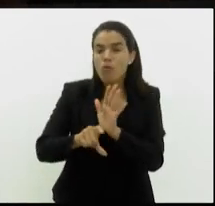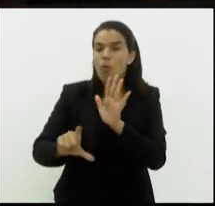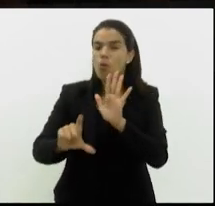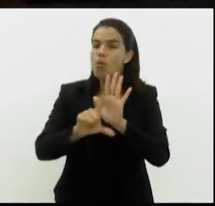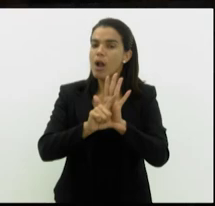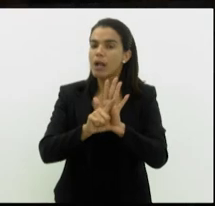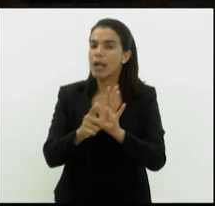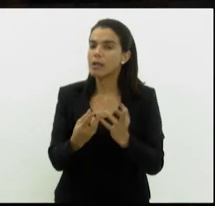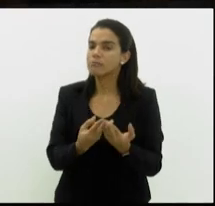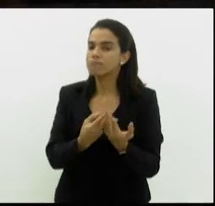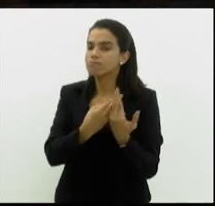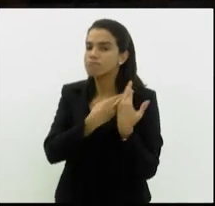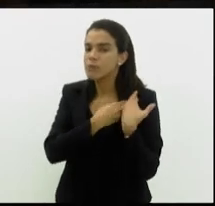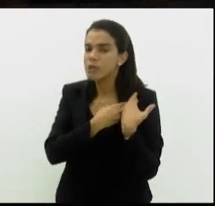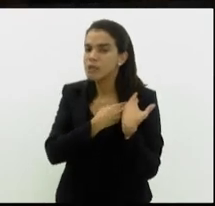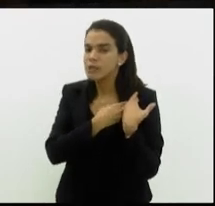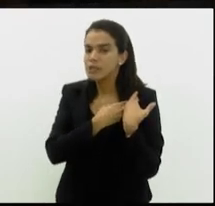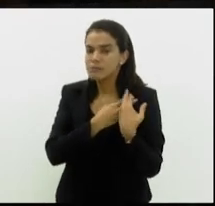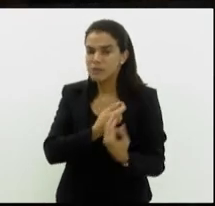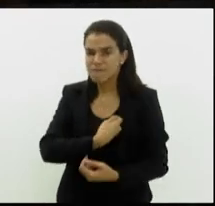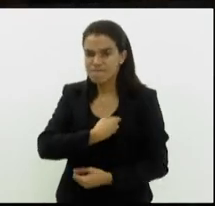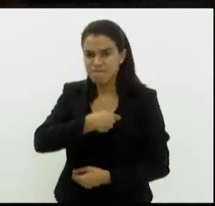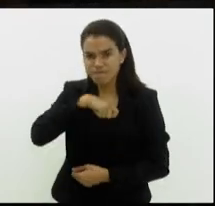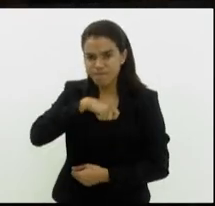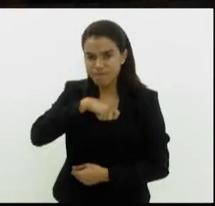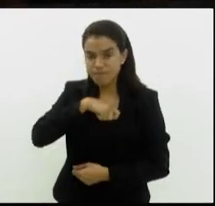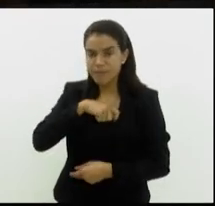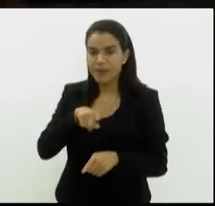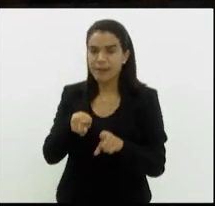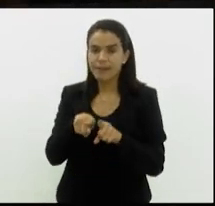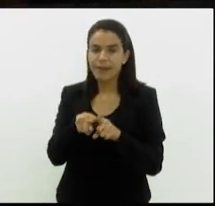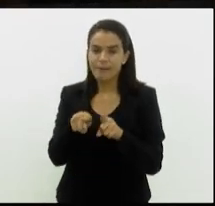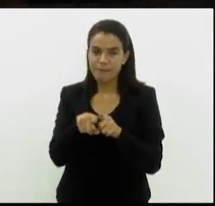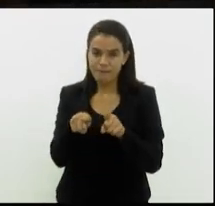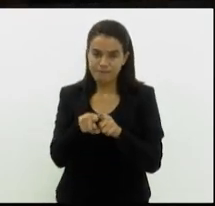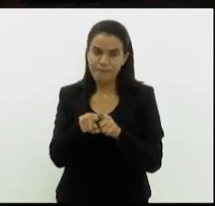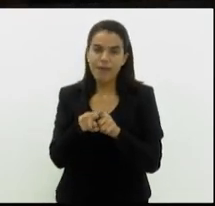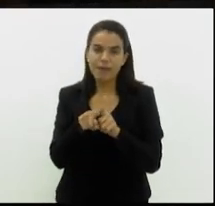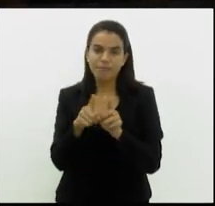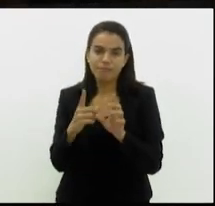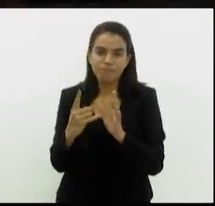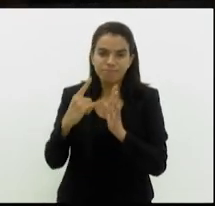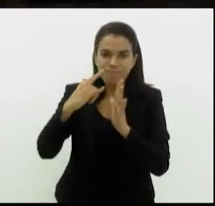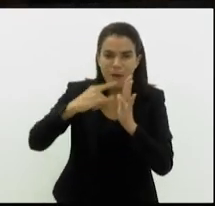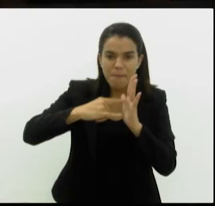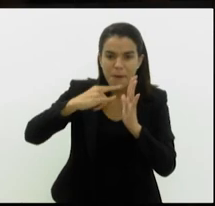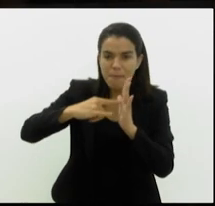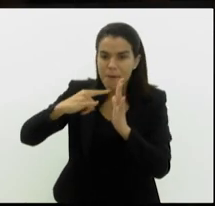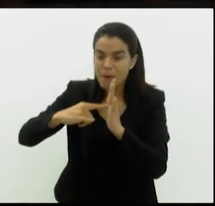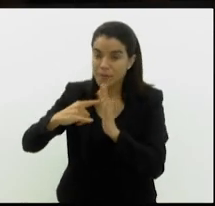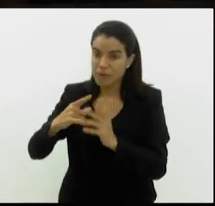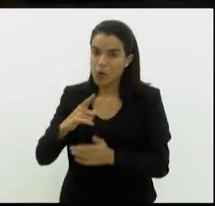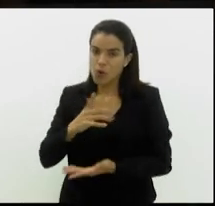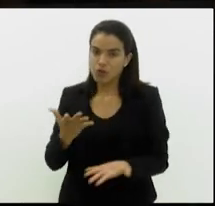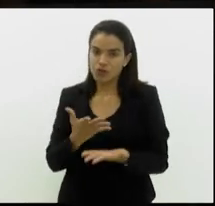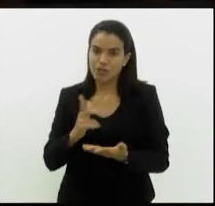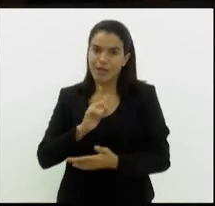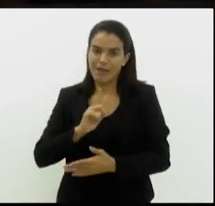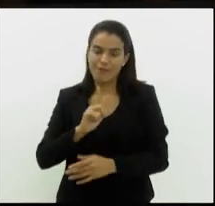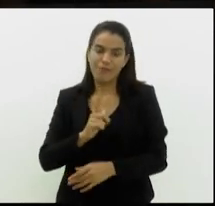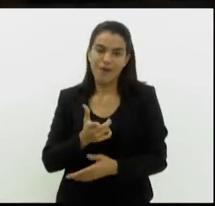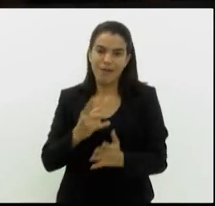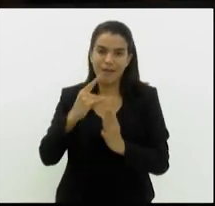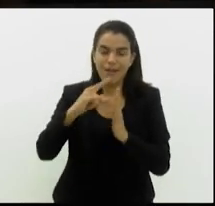de responsabilidade fiscal e orçamentária. Porque hoje nós temos a lei de responsabilidade